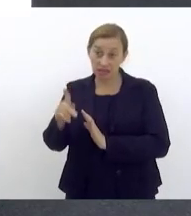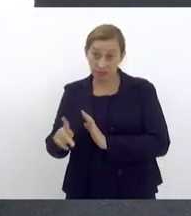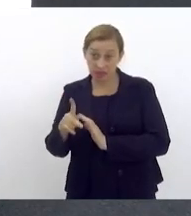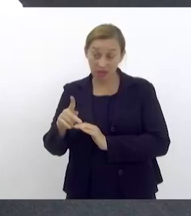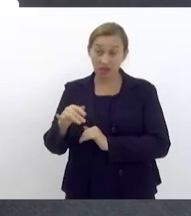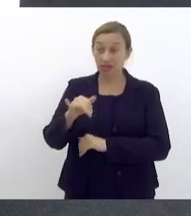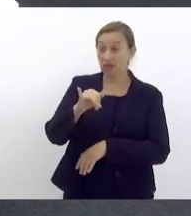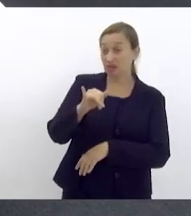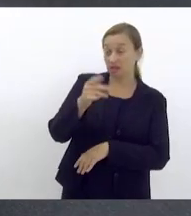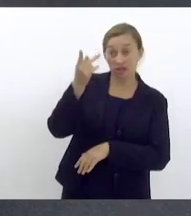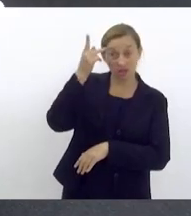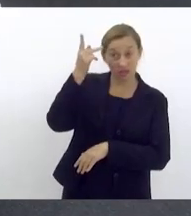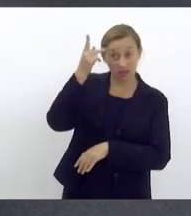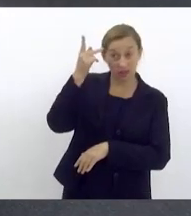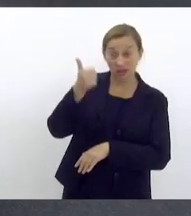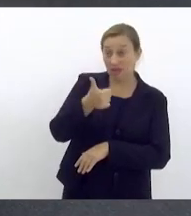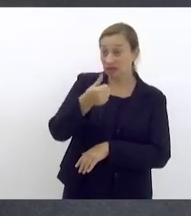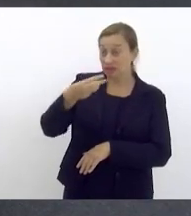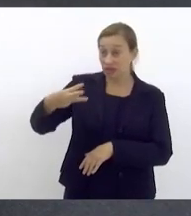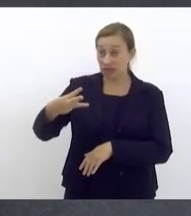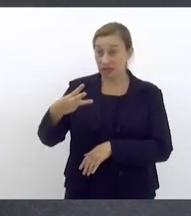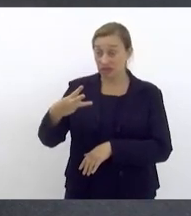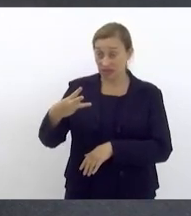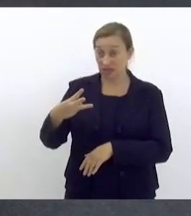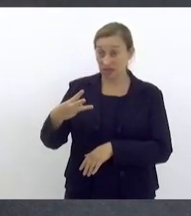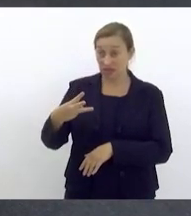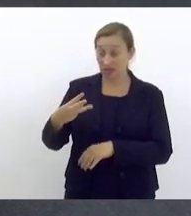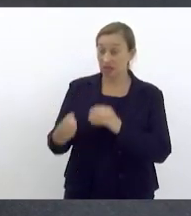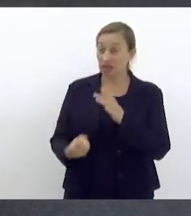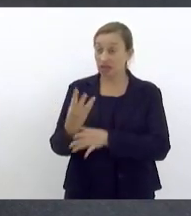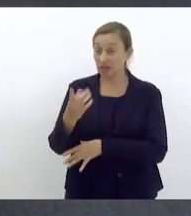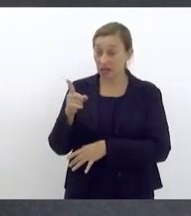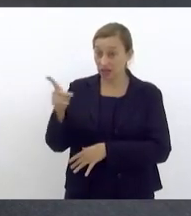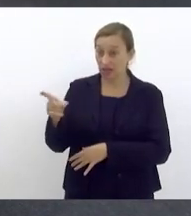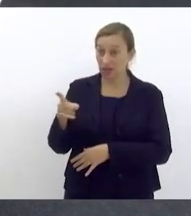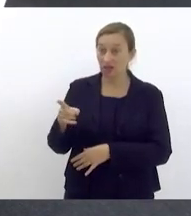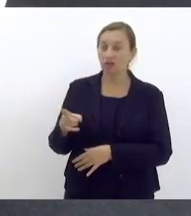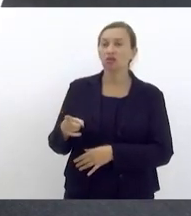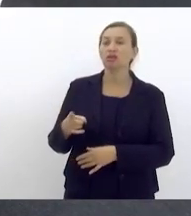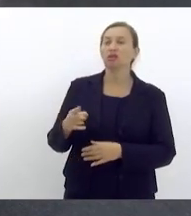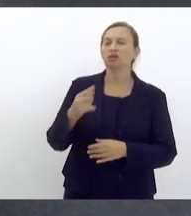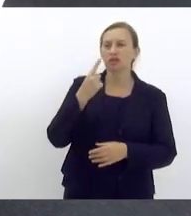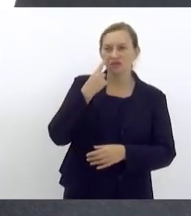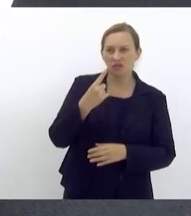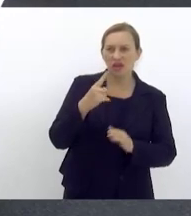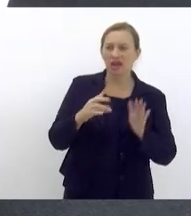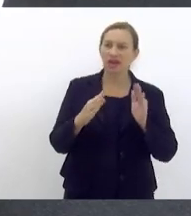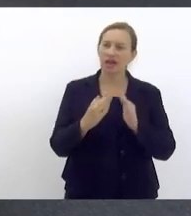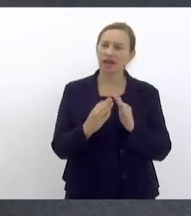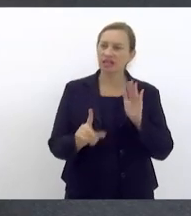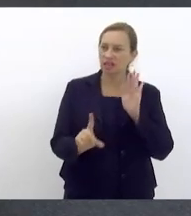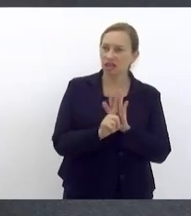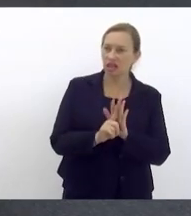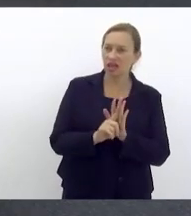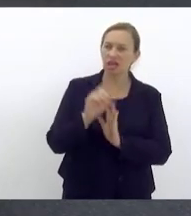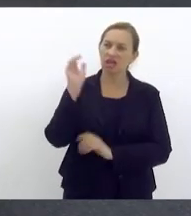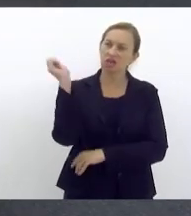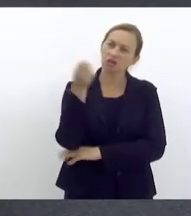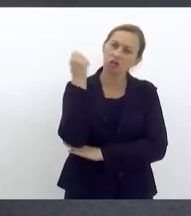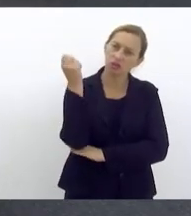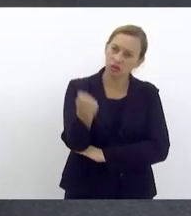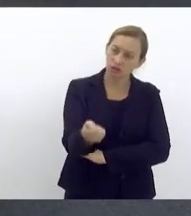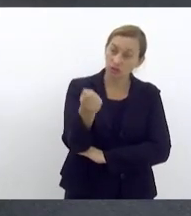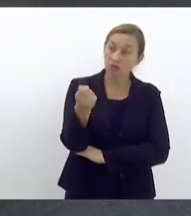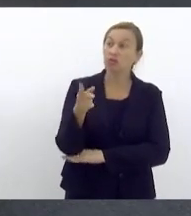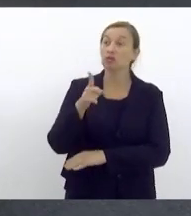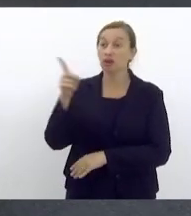113 frente constituídas se você pega ali a Assembleia do Rio Grande do Sul o estado grande também da nossa federação